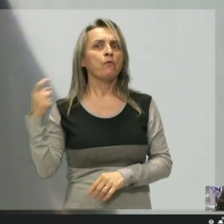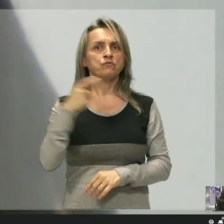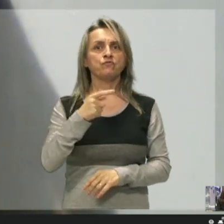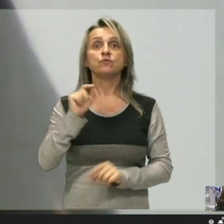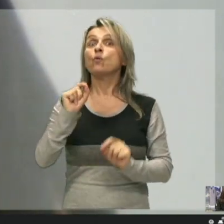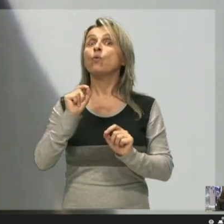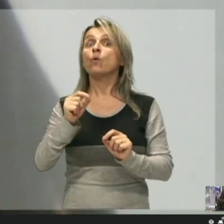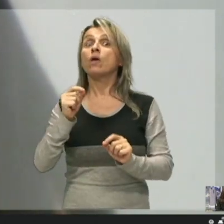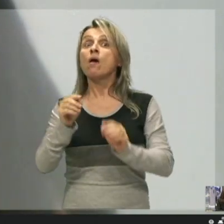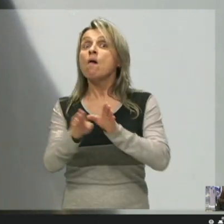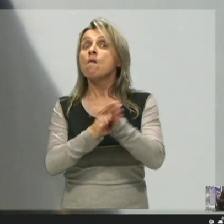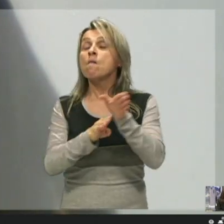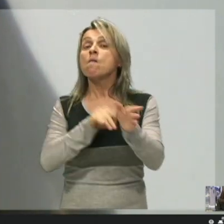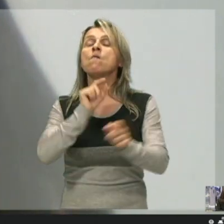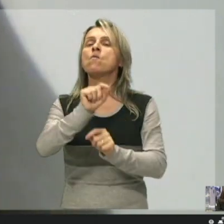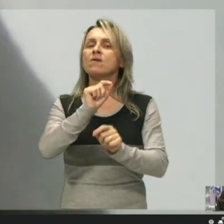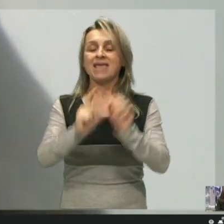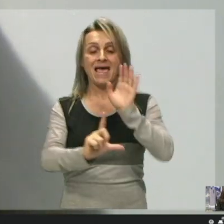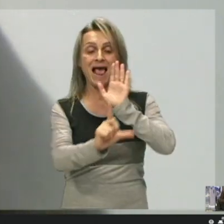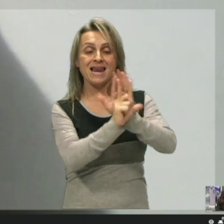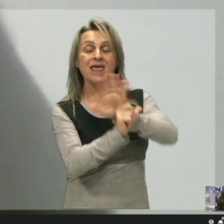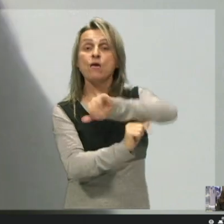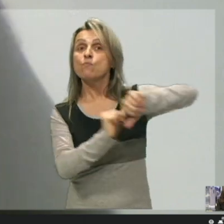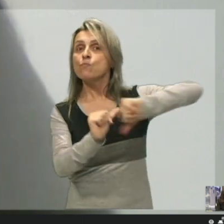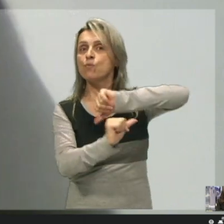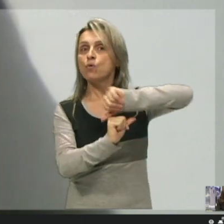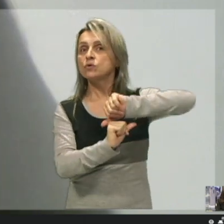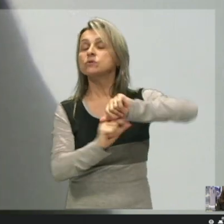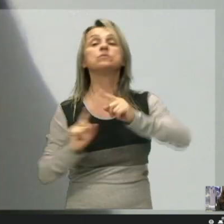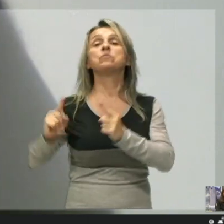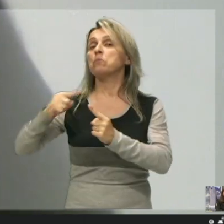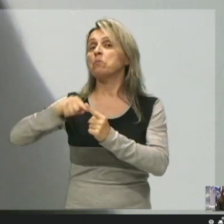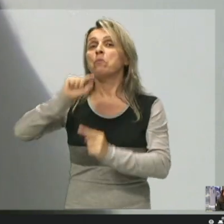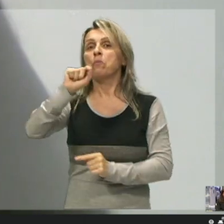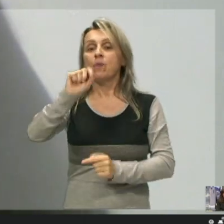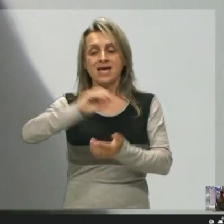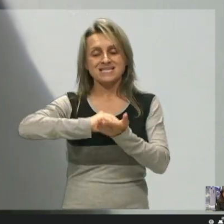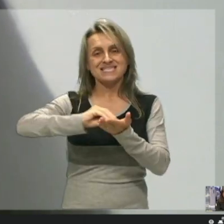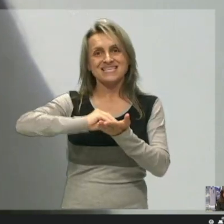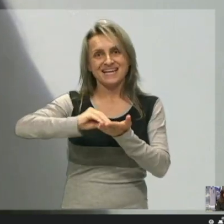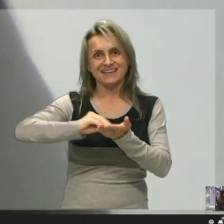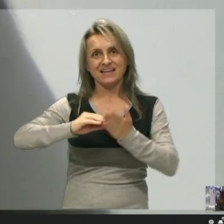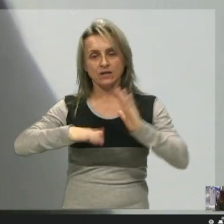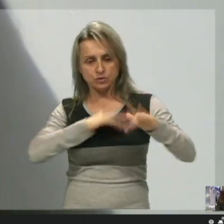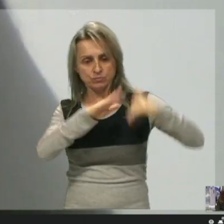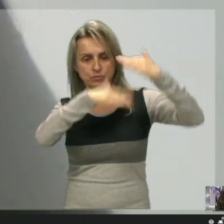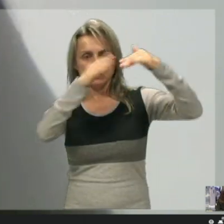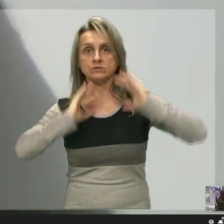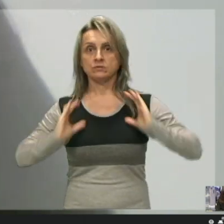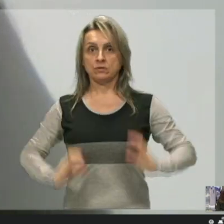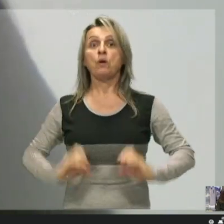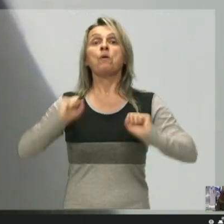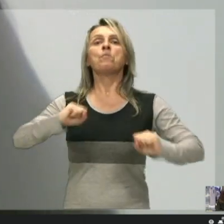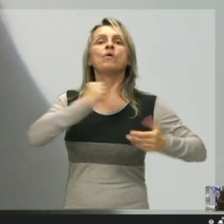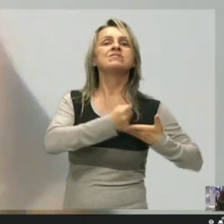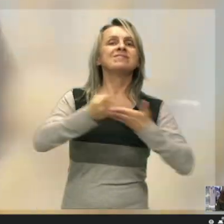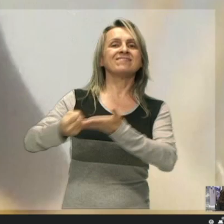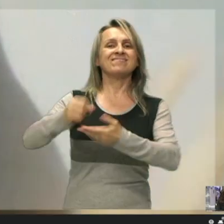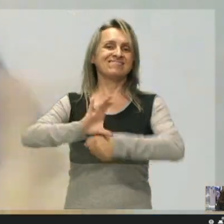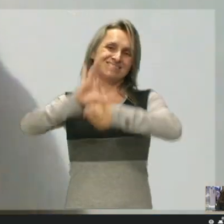lei seja alternada para que a Secretaria de Promoção da Cidadania possa subsidiar esse conselho, já que eles